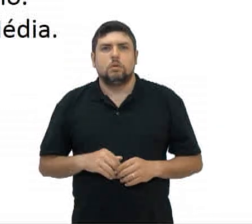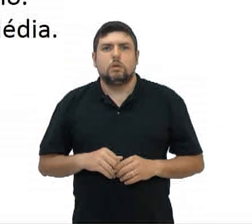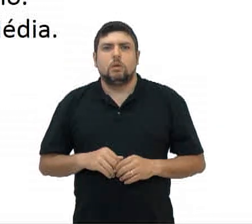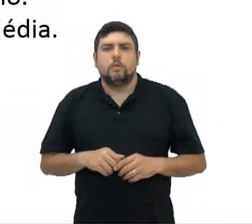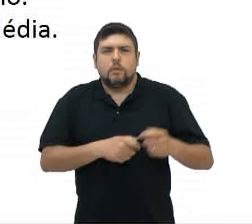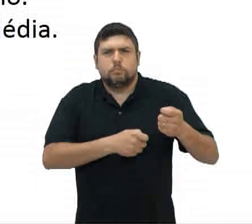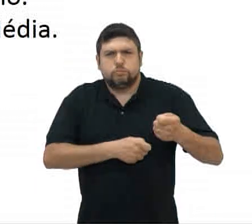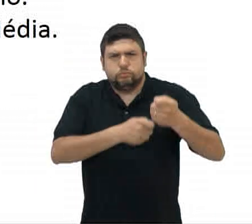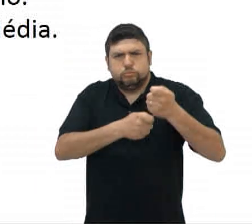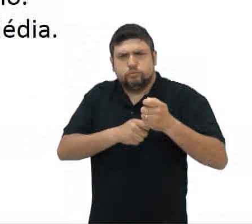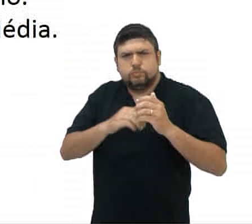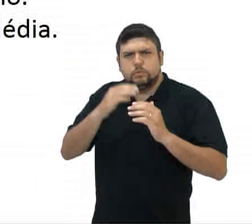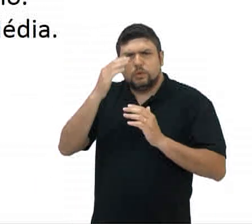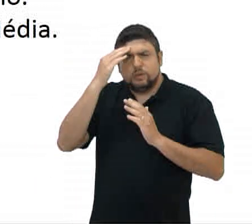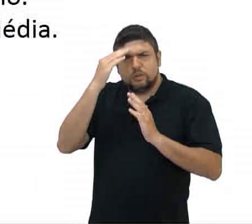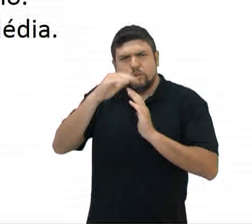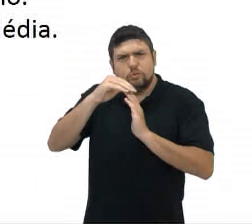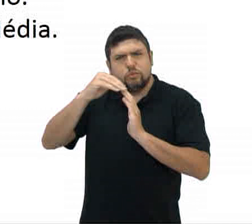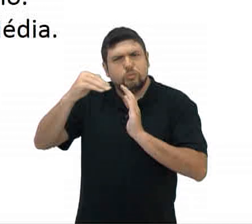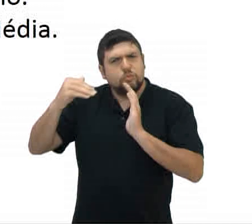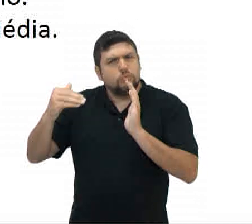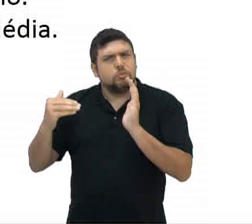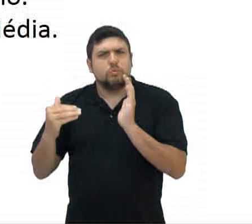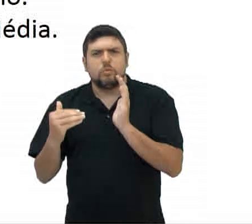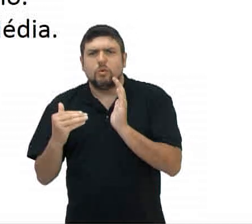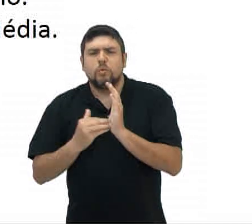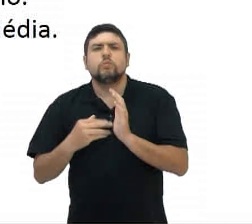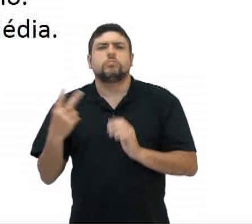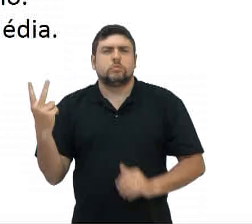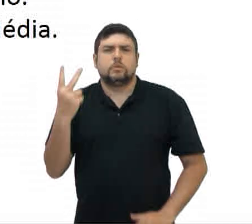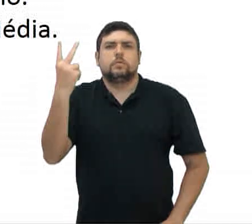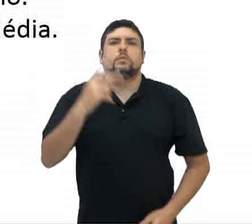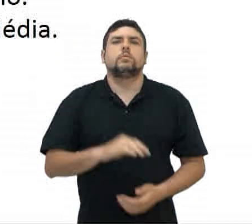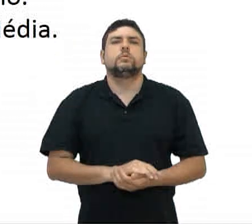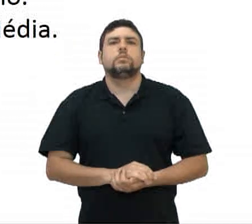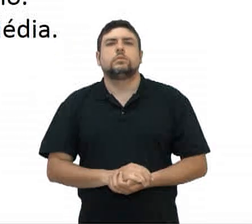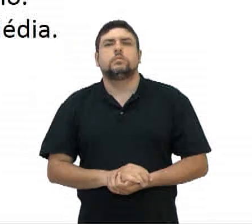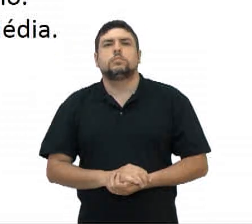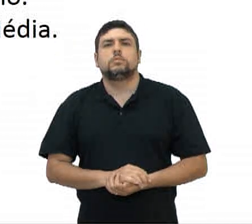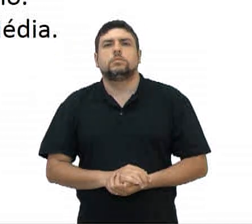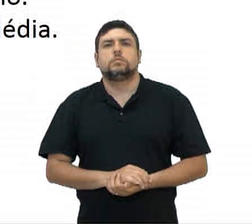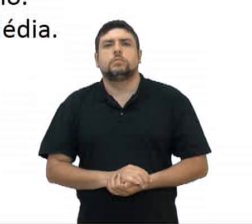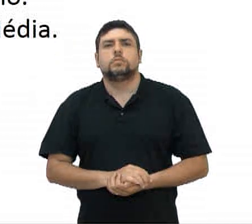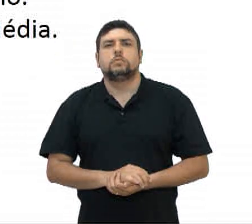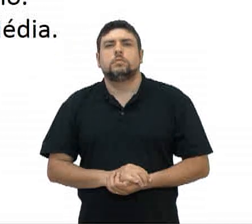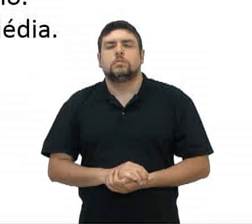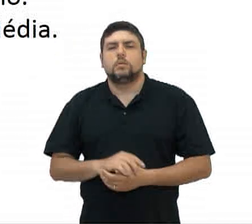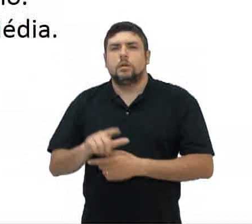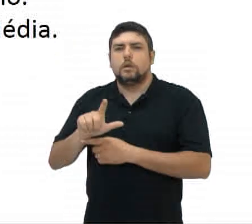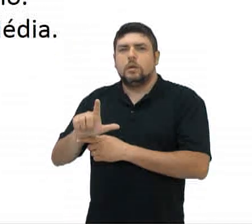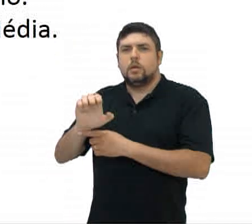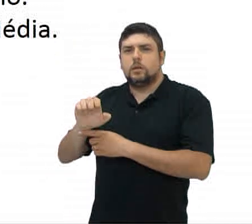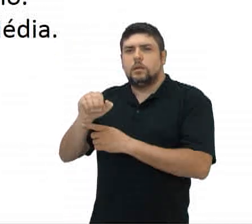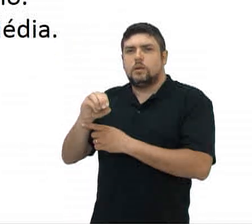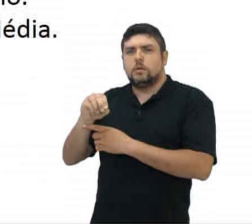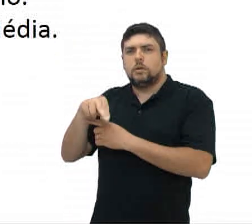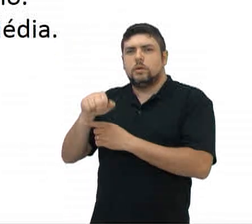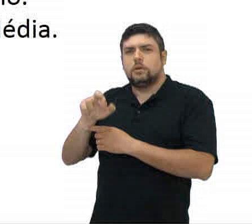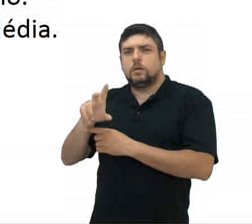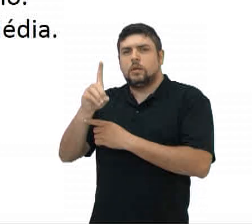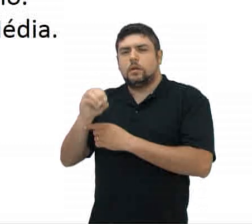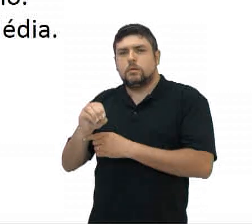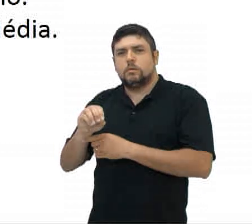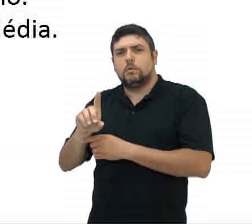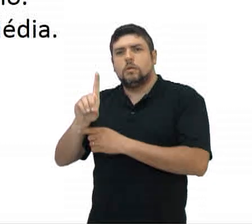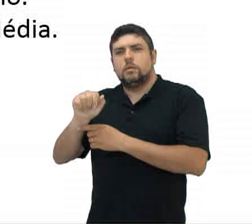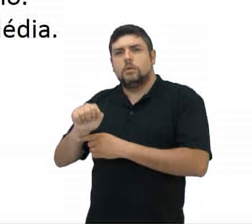valor. São trechos de Leonardo da Vinci, personagem destacado no Renascimento. Neles, o